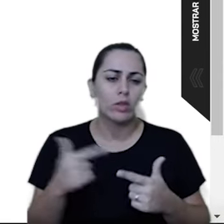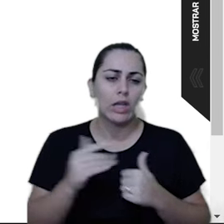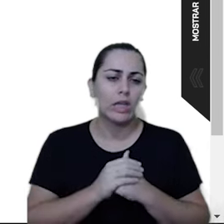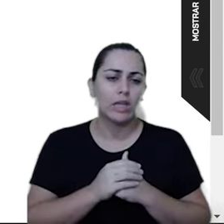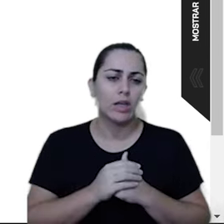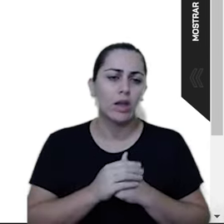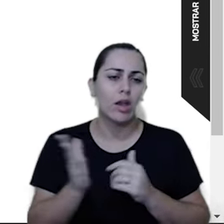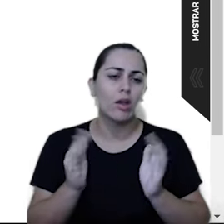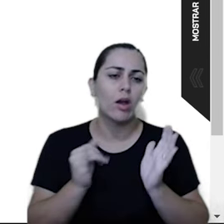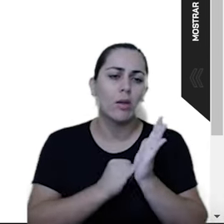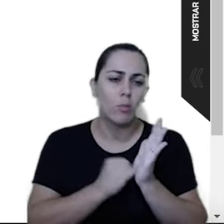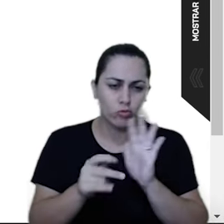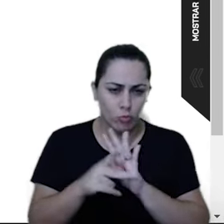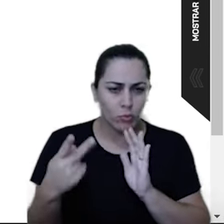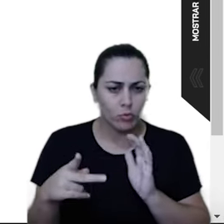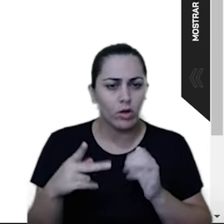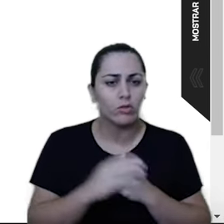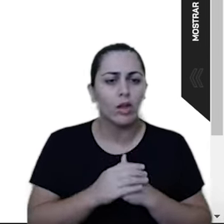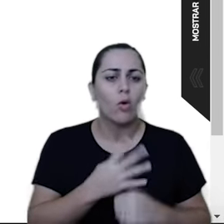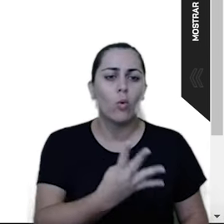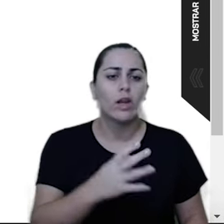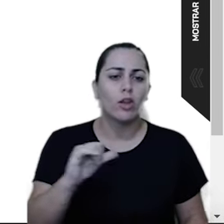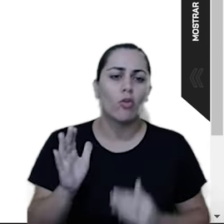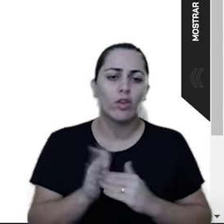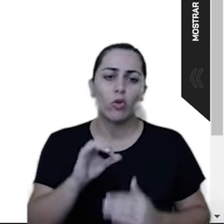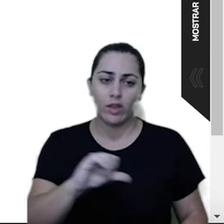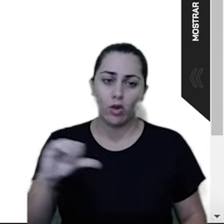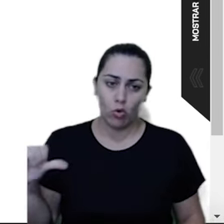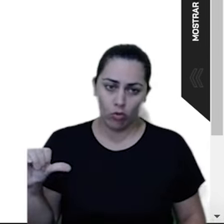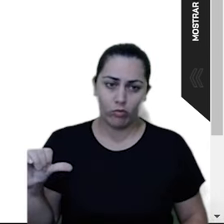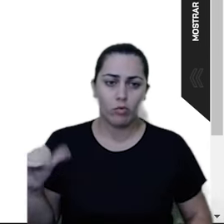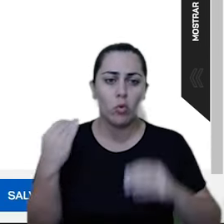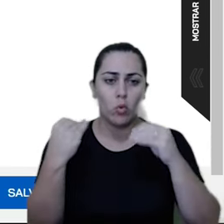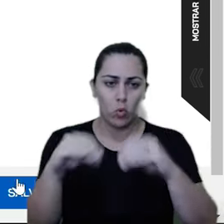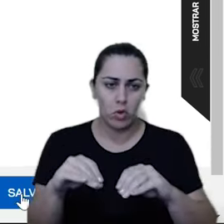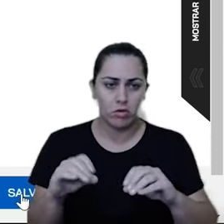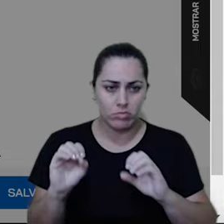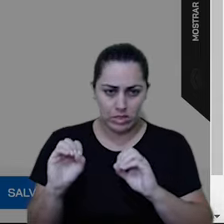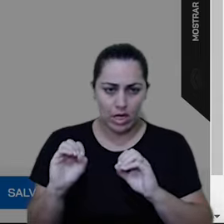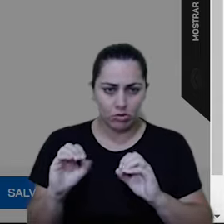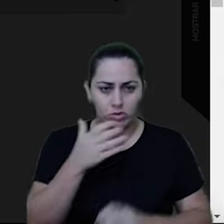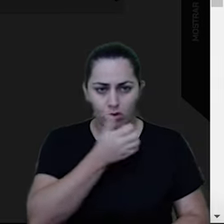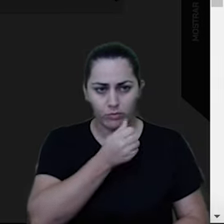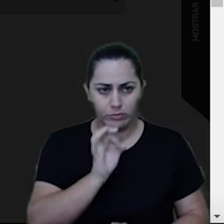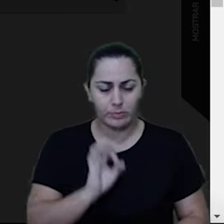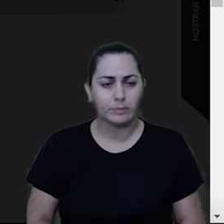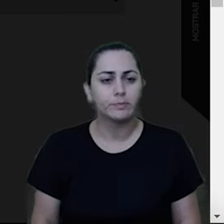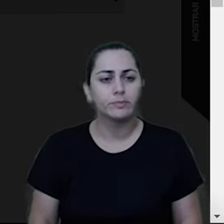normal Qual é Oscar é o 49 de fato ou até o 99 tá vou deixar sem incidência Zerado